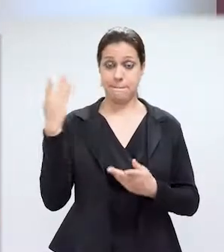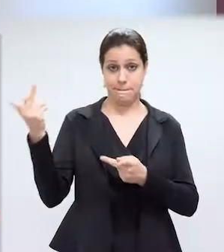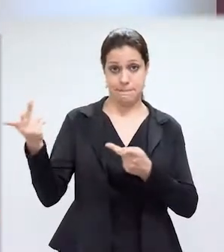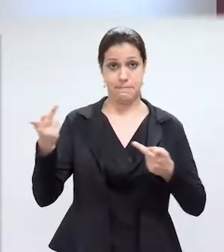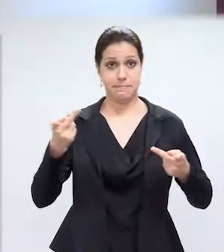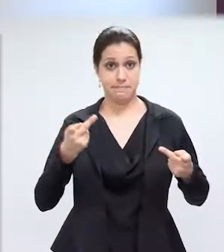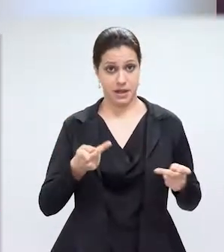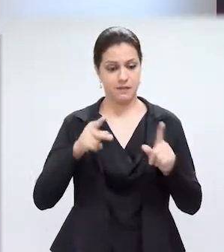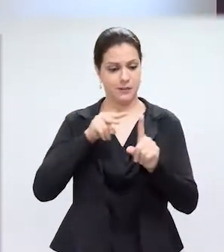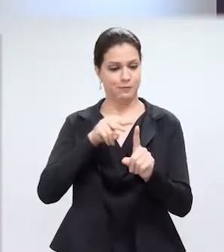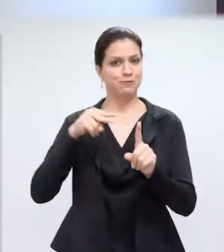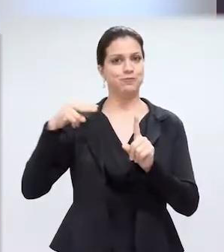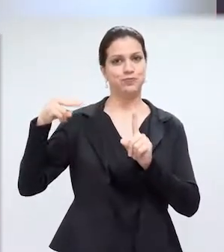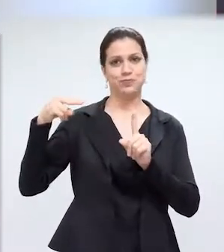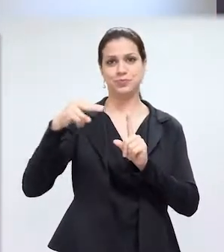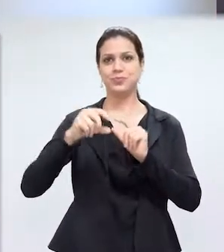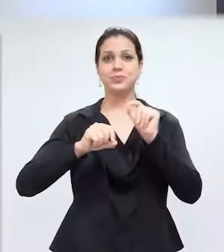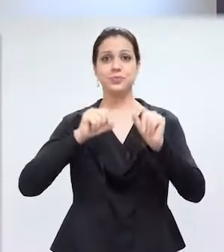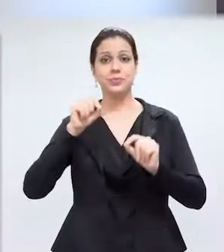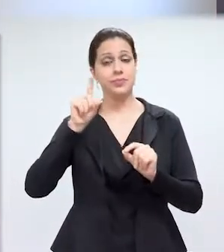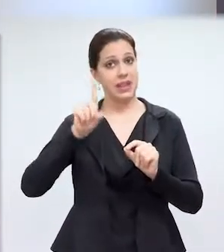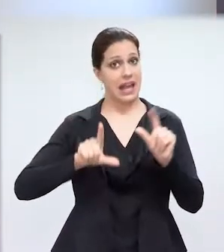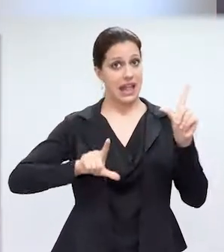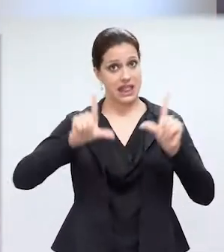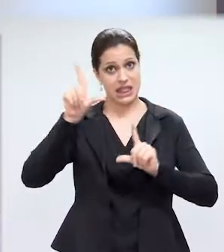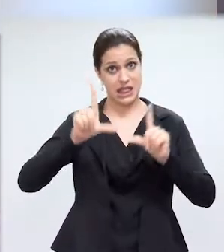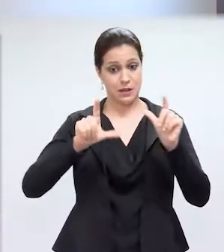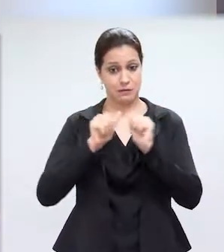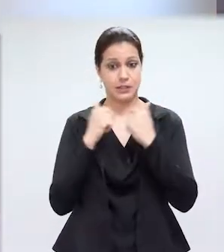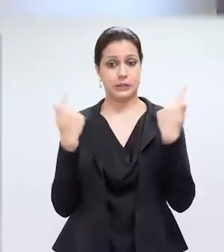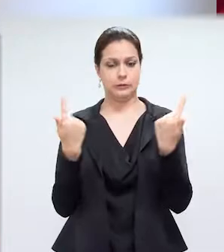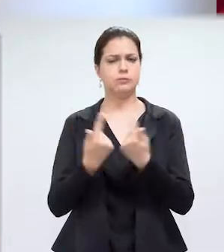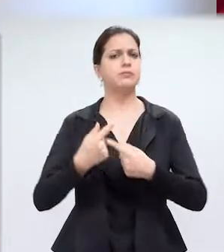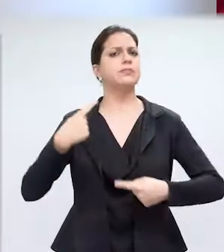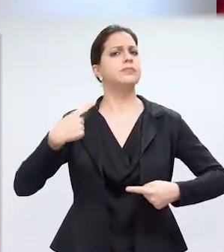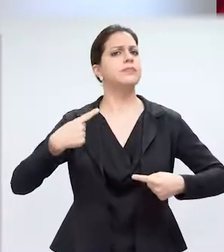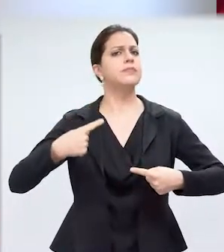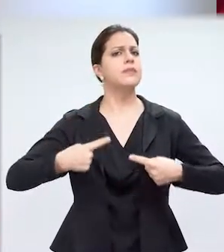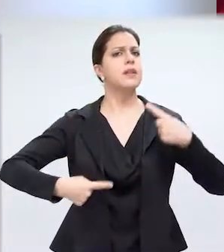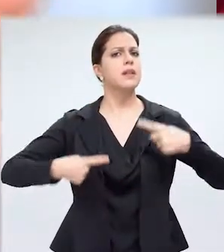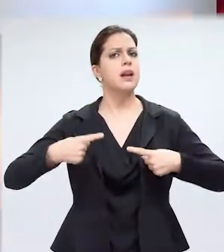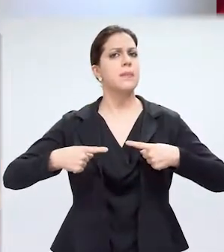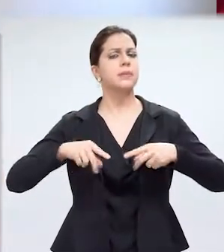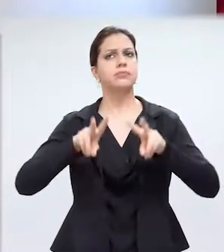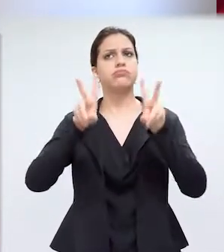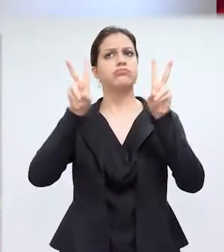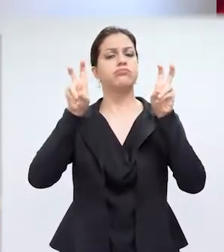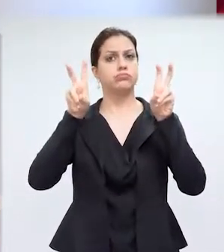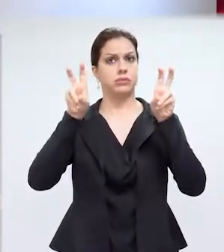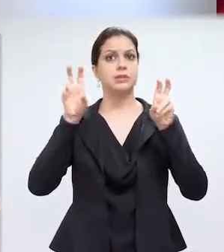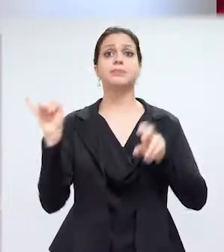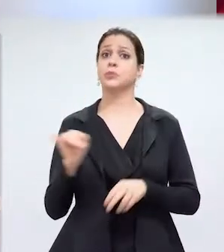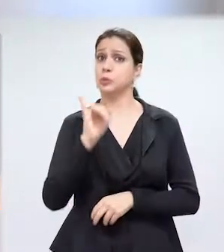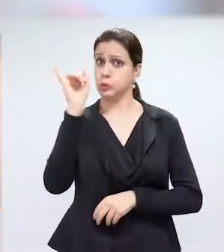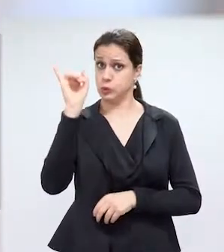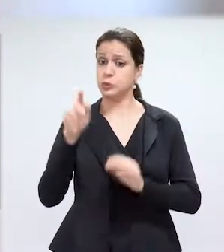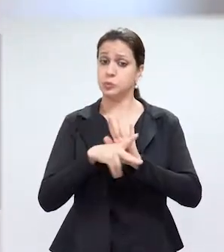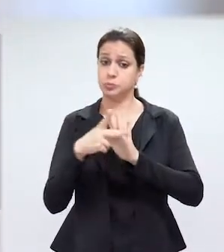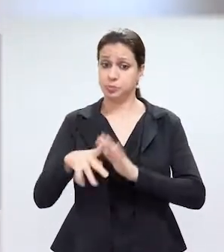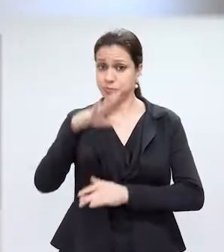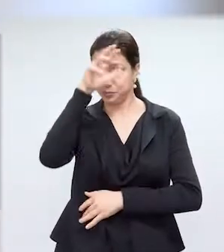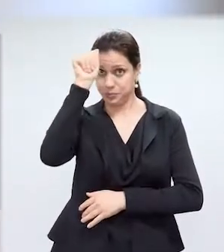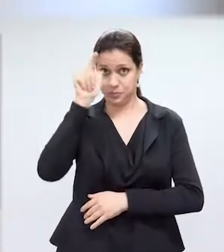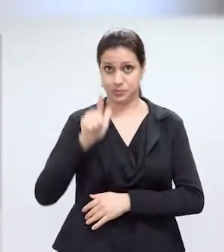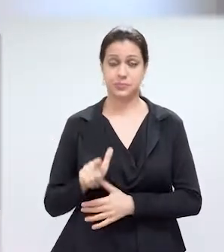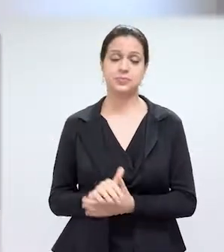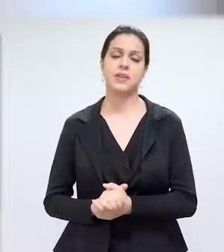Olá para todo mundo, seja muito bem-vindo ao Perspectiva, programa da TV Assembleia que está debatendo temas importantes para a